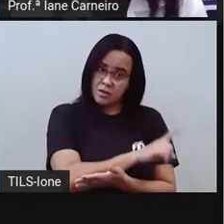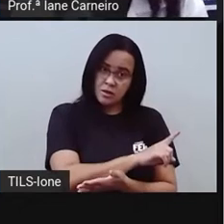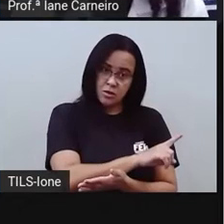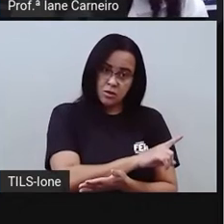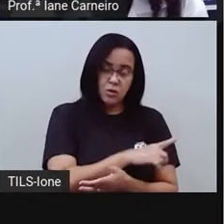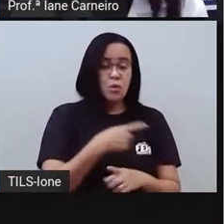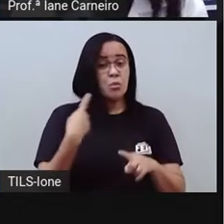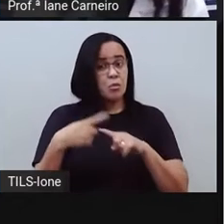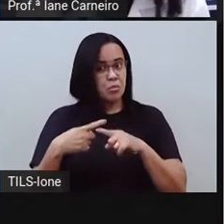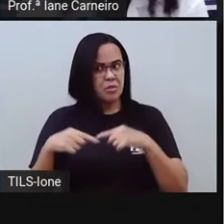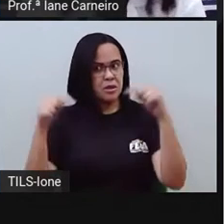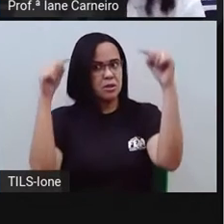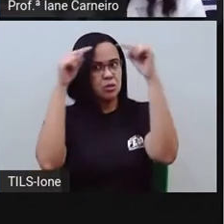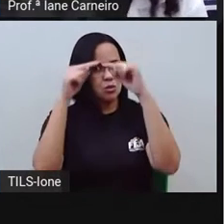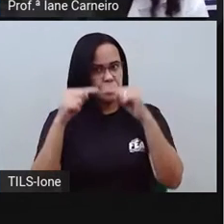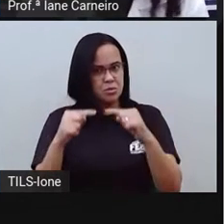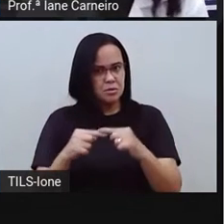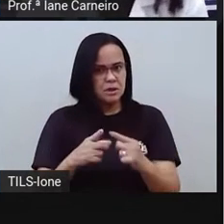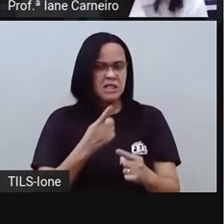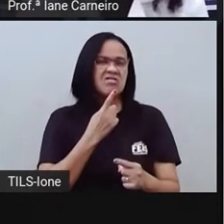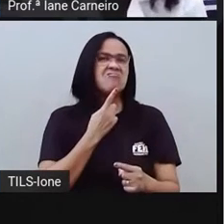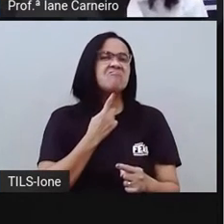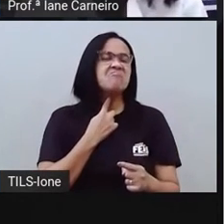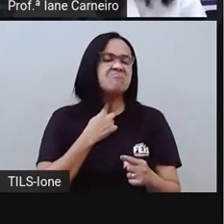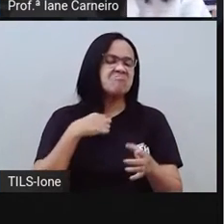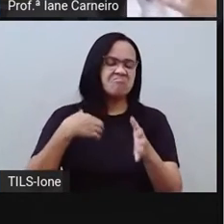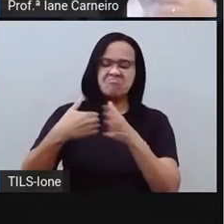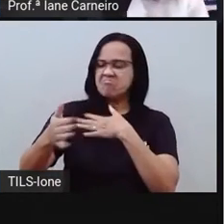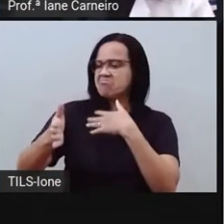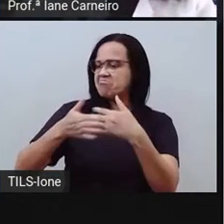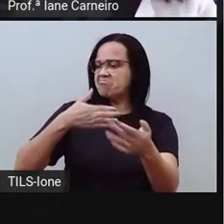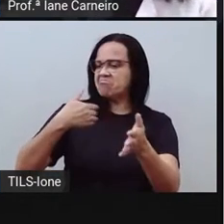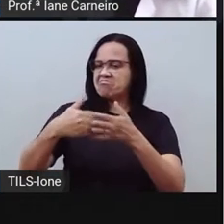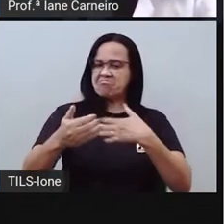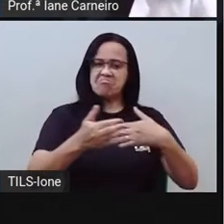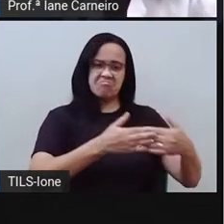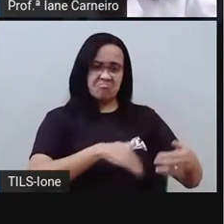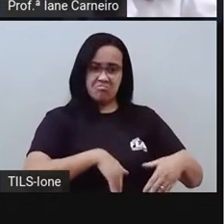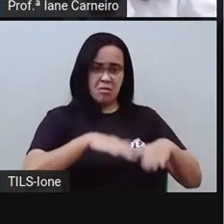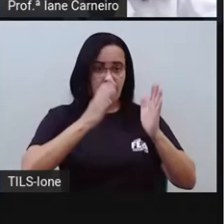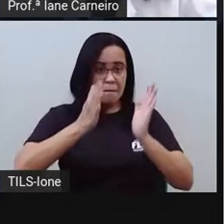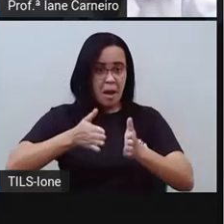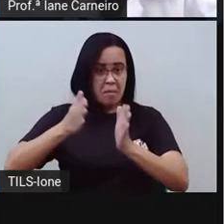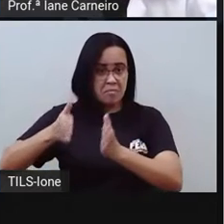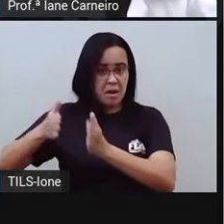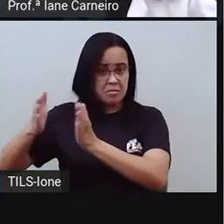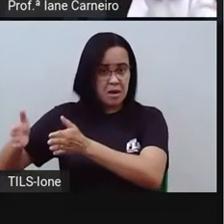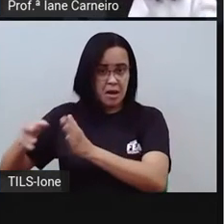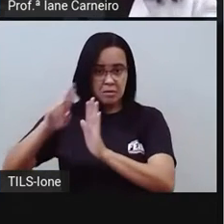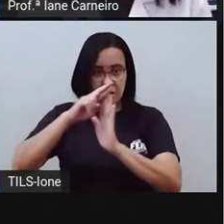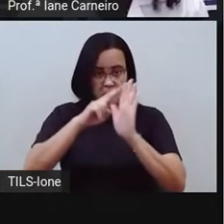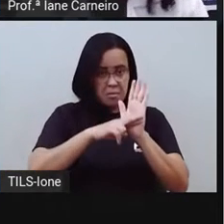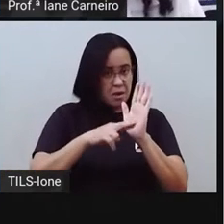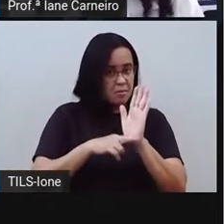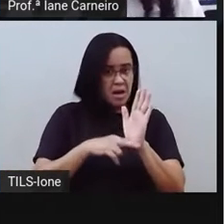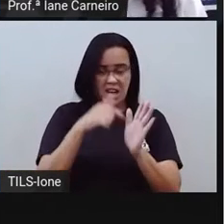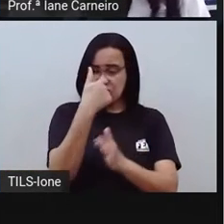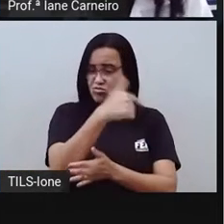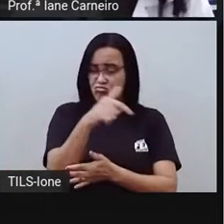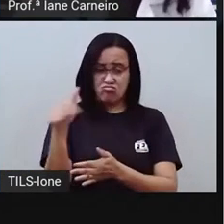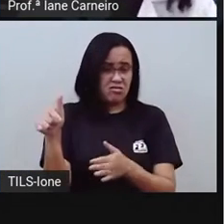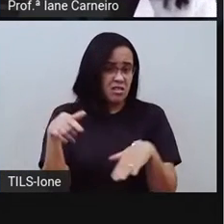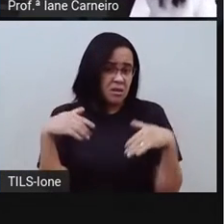seus desejos, né? Sem ordem também. Porque eu quero agora ficar, né? Quero ficar sem fazer